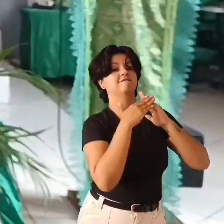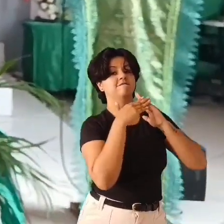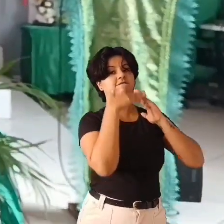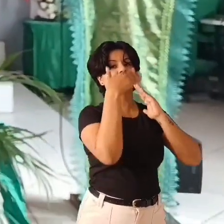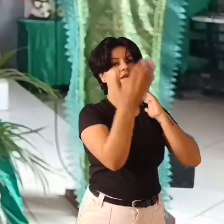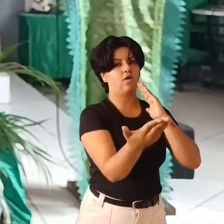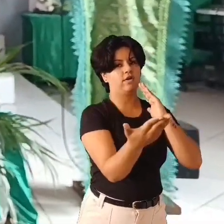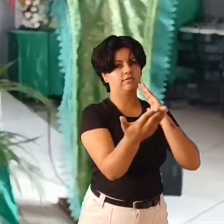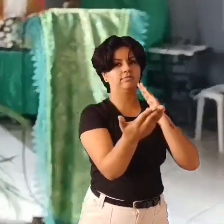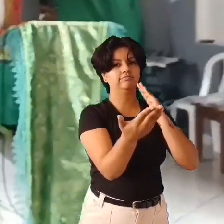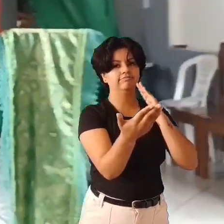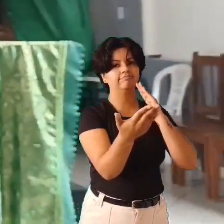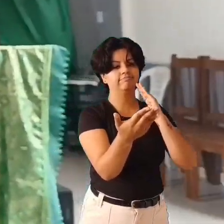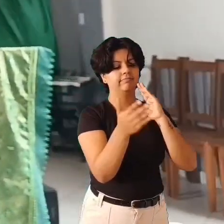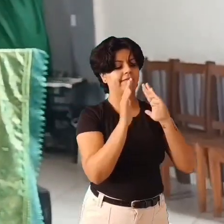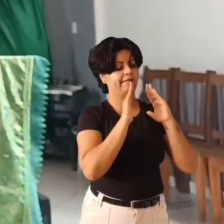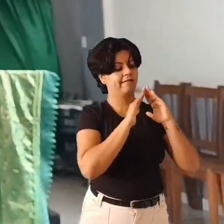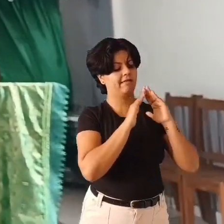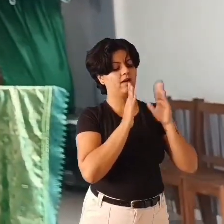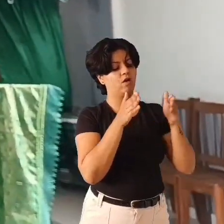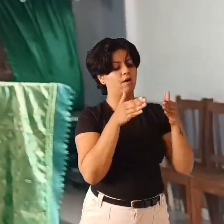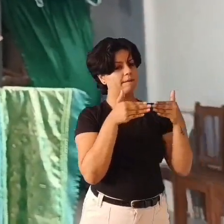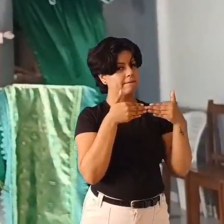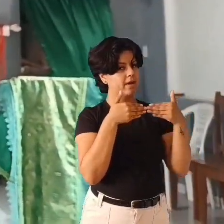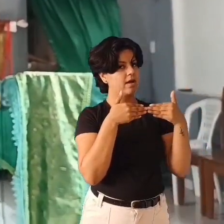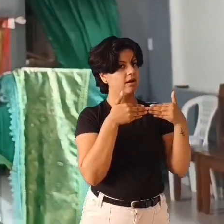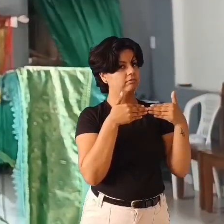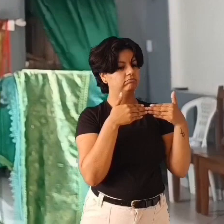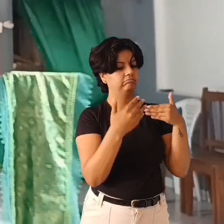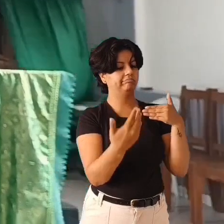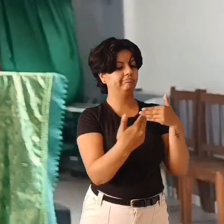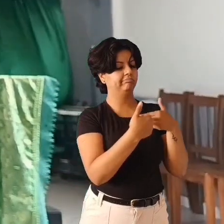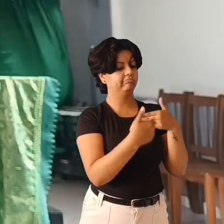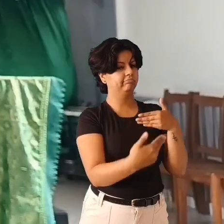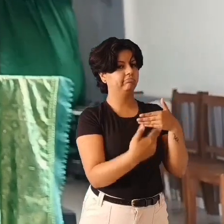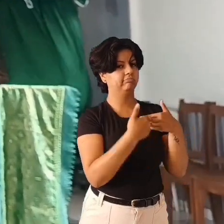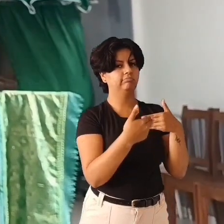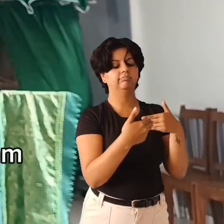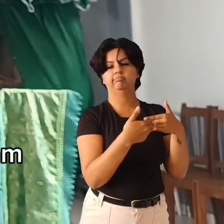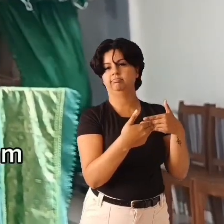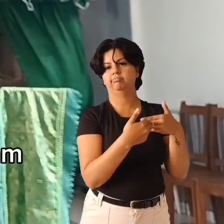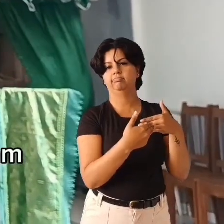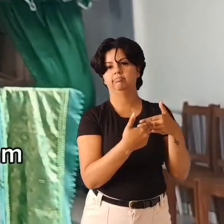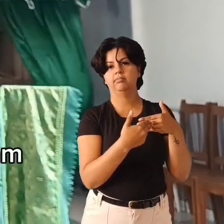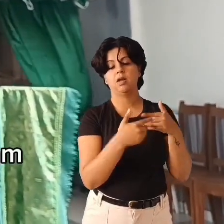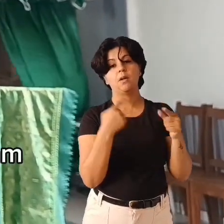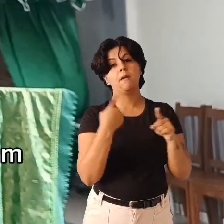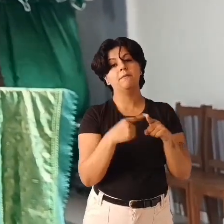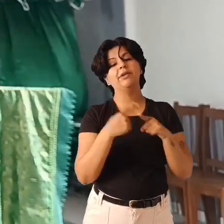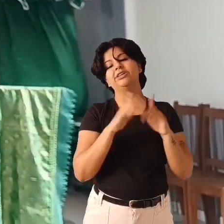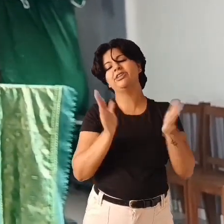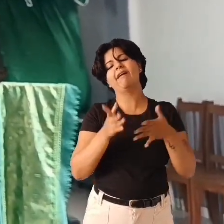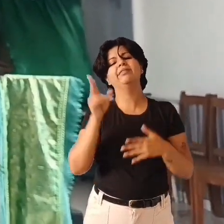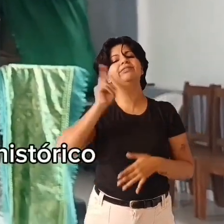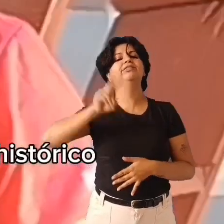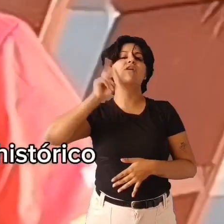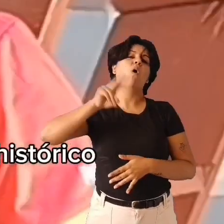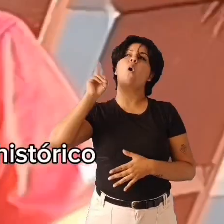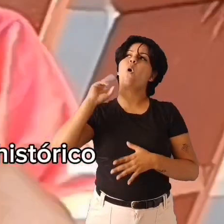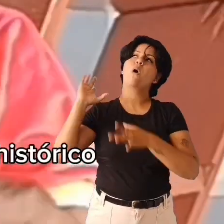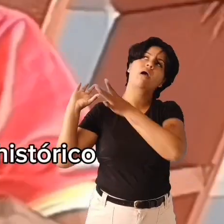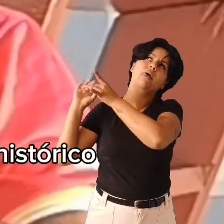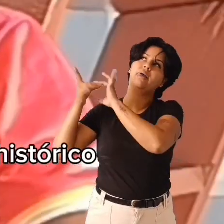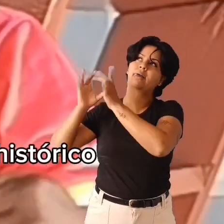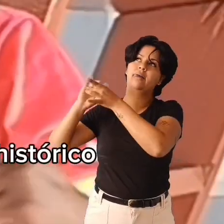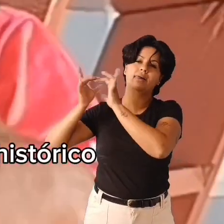porta. A igreja com a porta fechada. Hoje não que eles já abrem, mas eles não entram. Mesmo que abra a porta, eles não entram. Porque isso